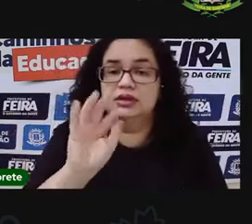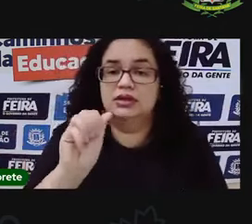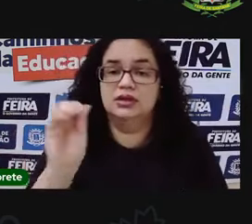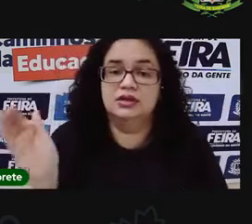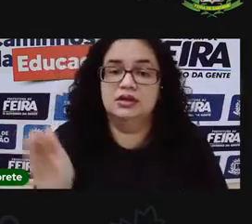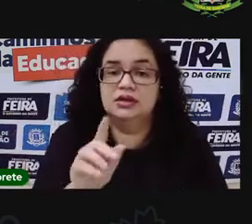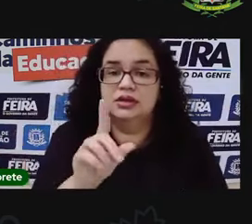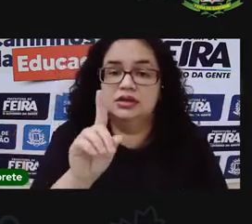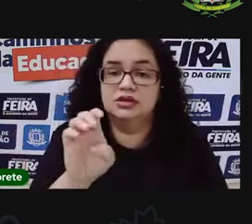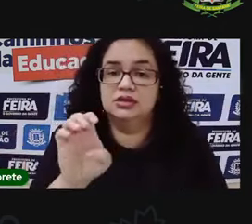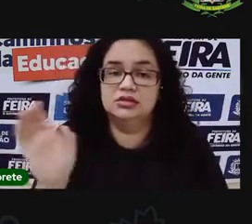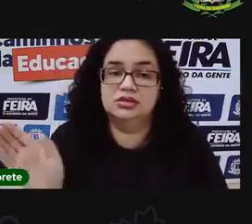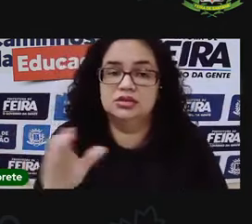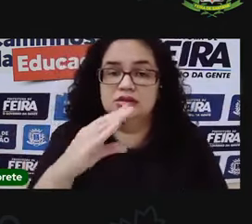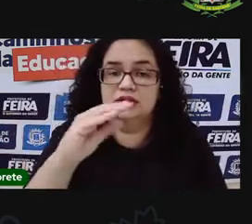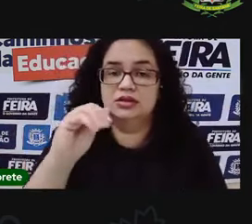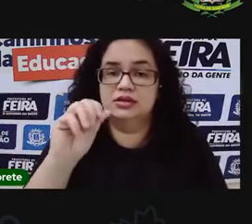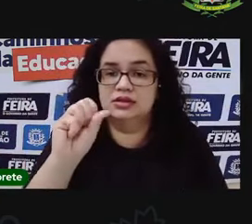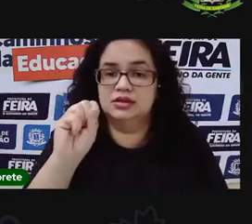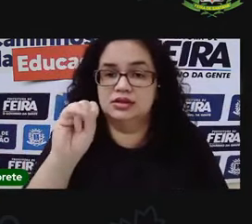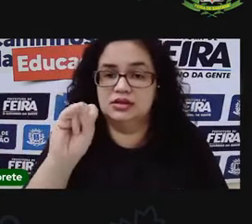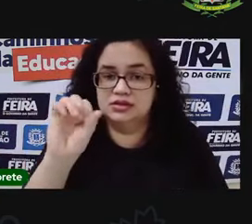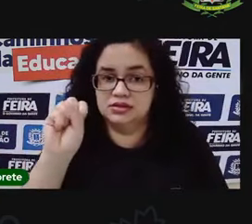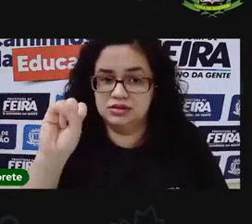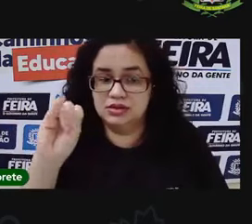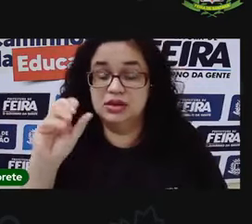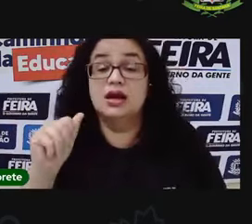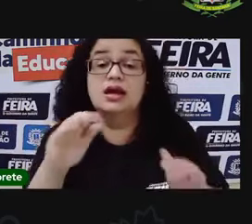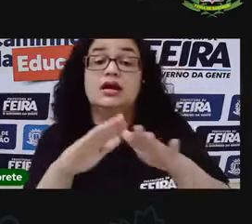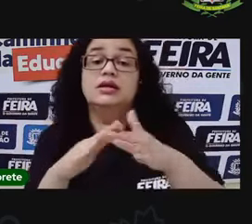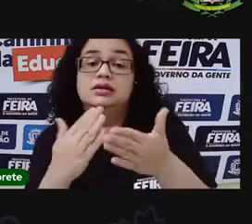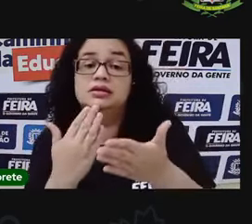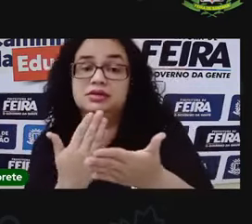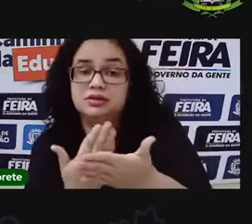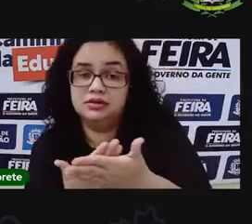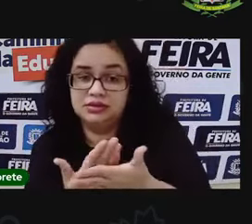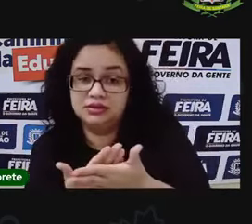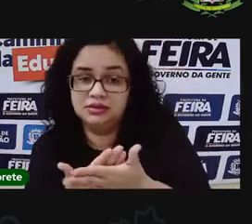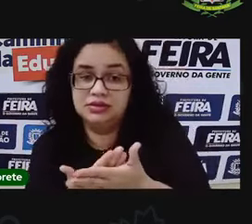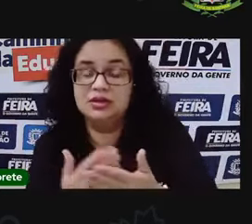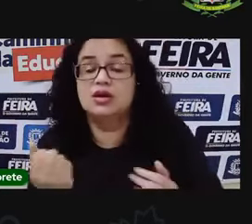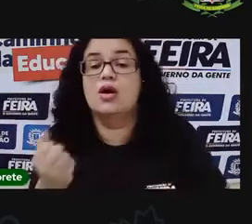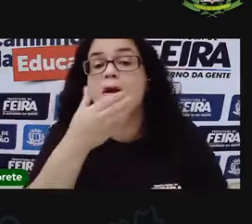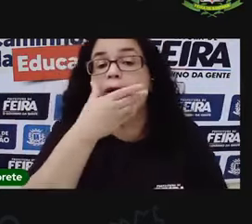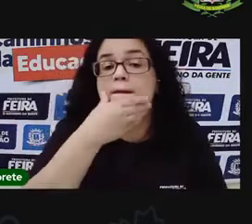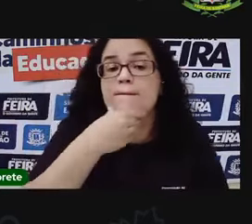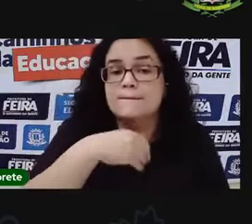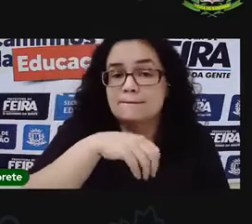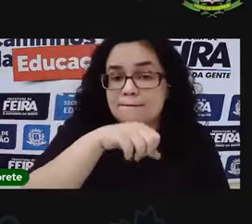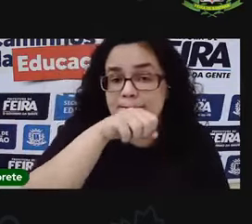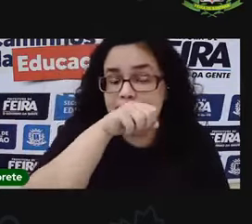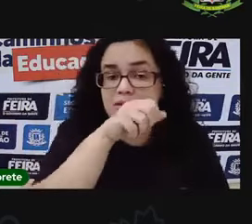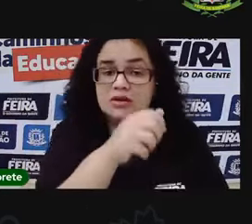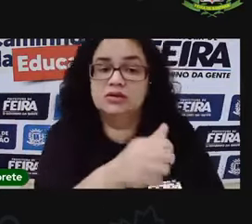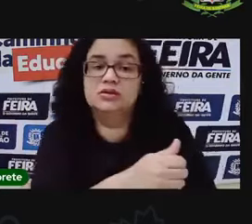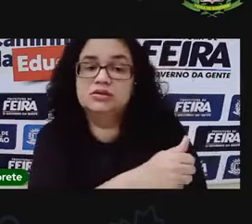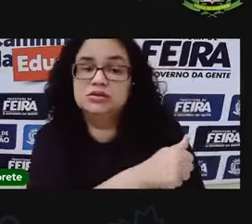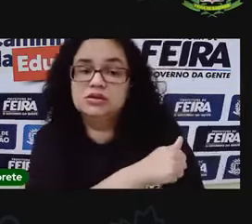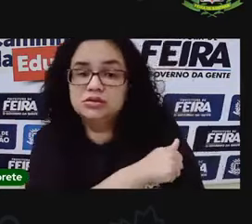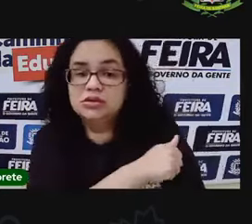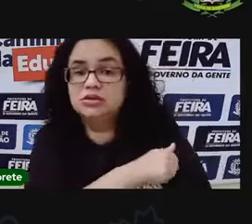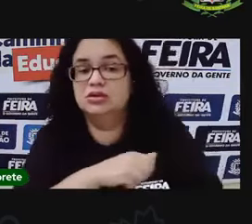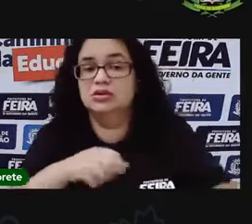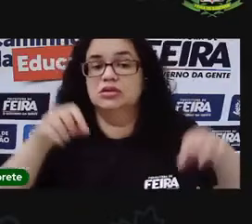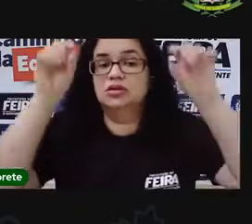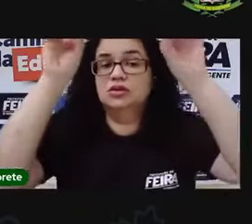ontem, lá na escola de crianças, com Francisco, pai da Lúcia Bolsonaro, tornou